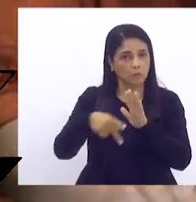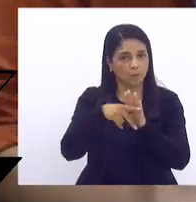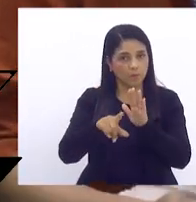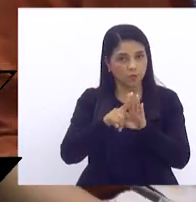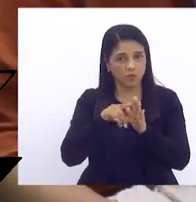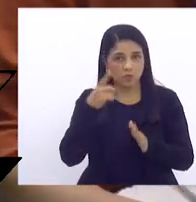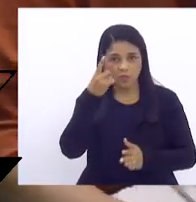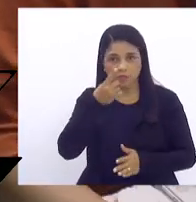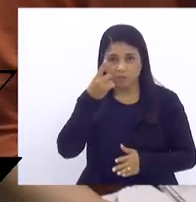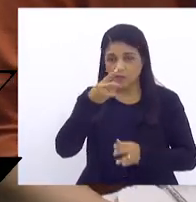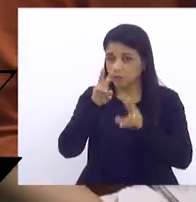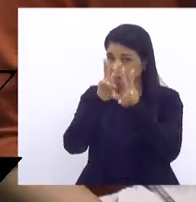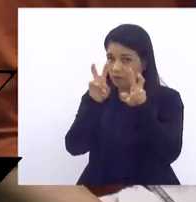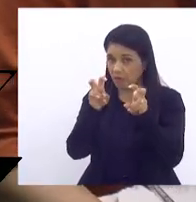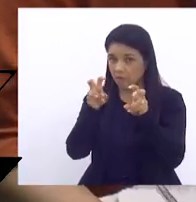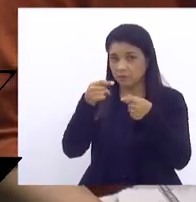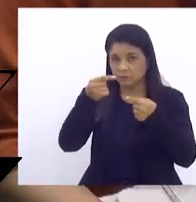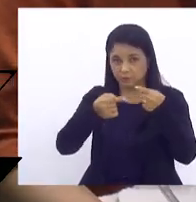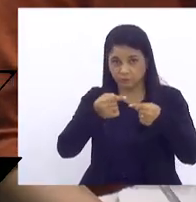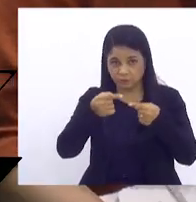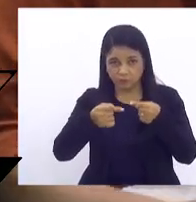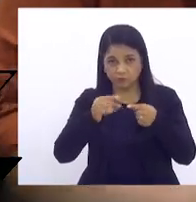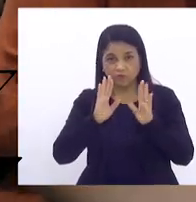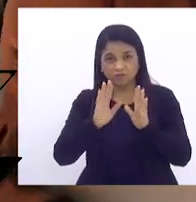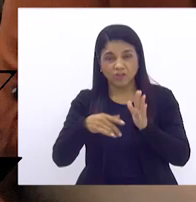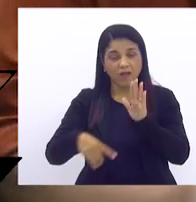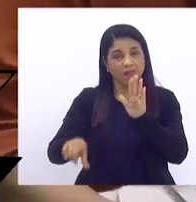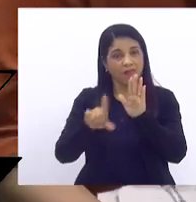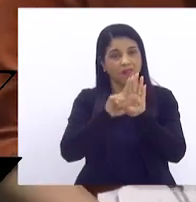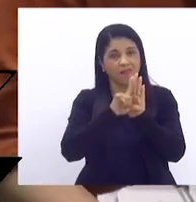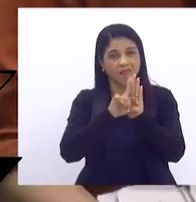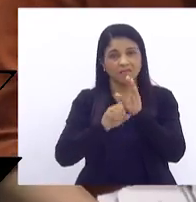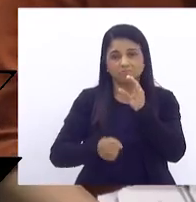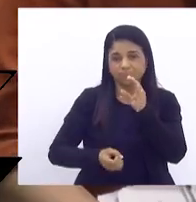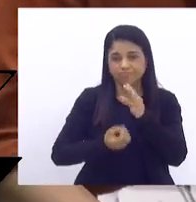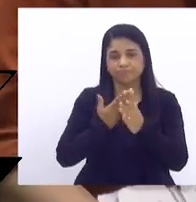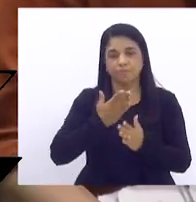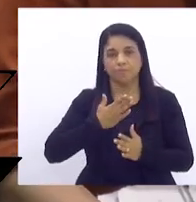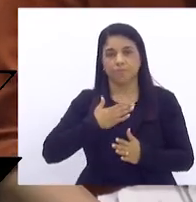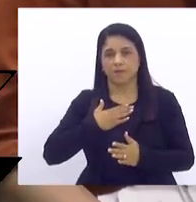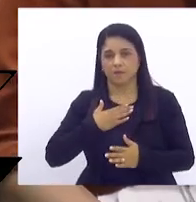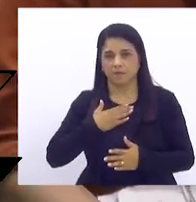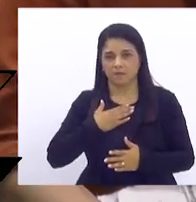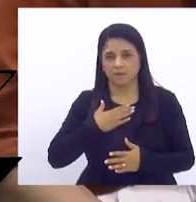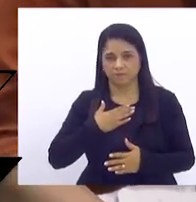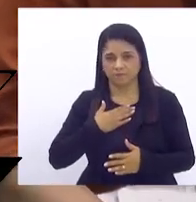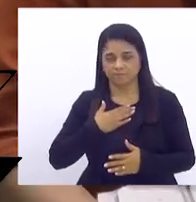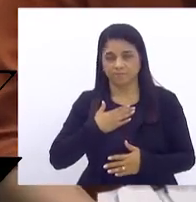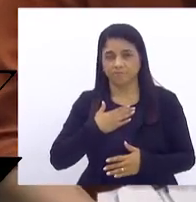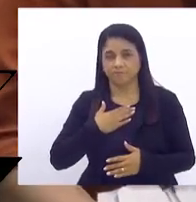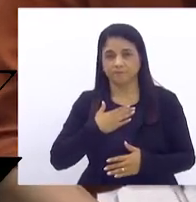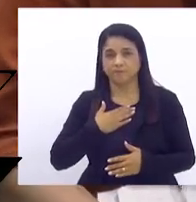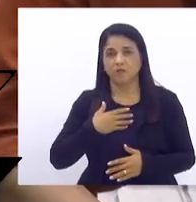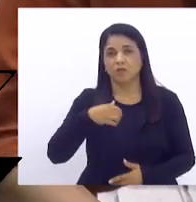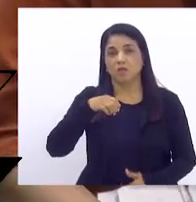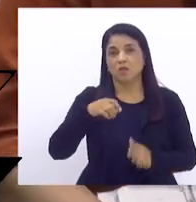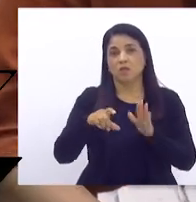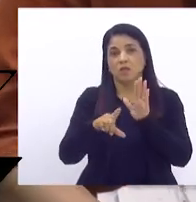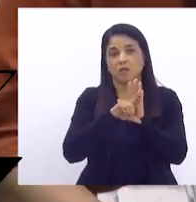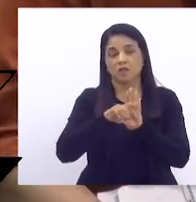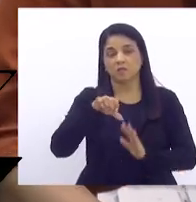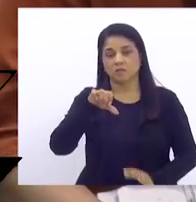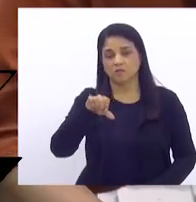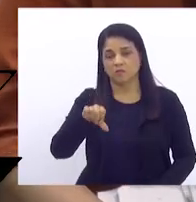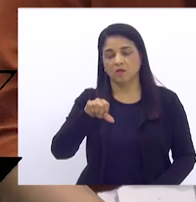ele trata de um tema que já consta de uma legislação de minha autoria, que é a Lei 9377